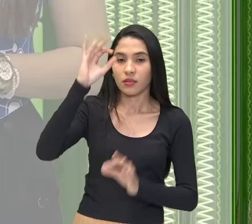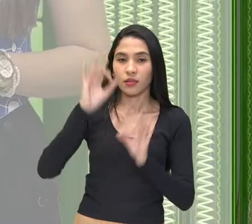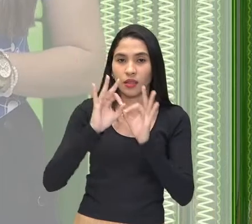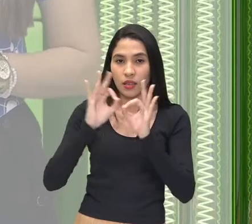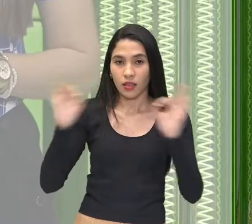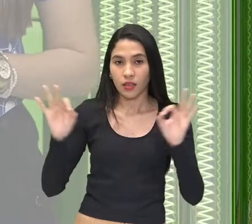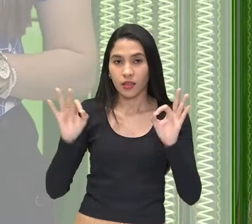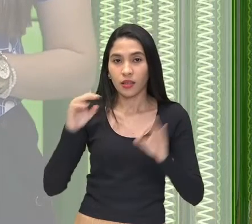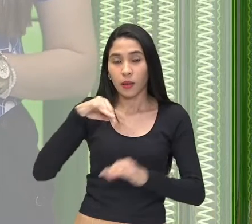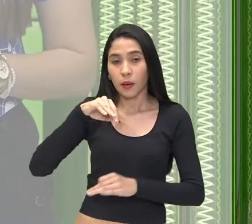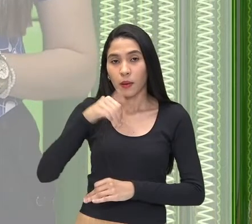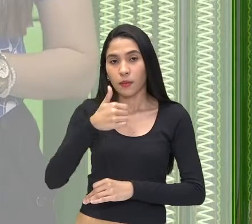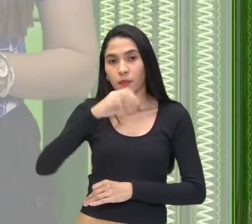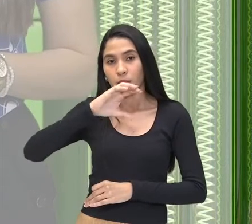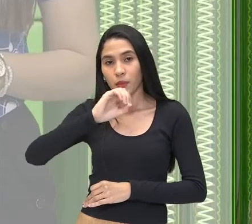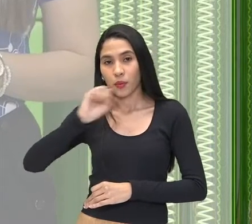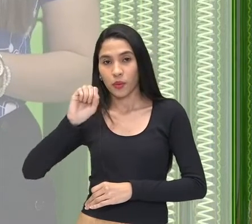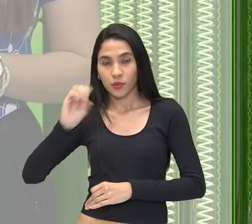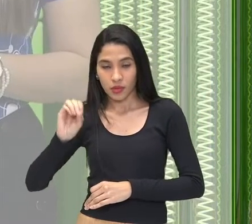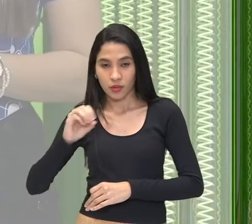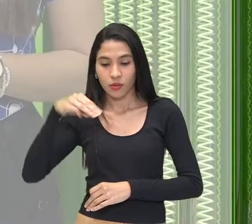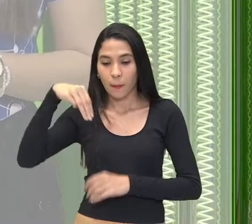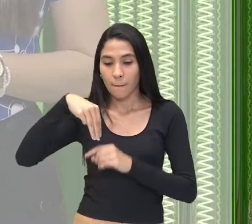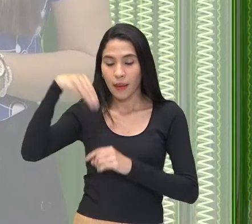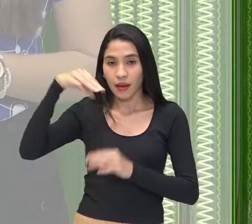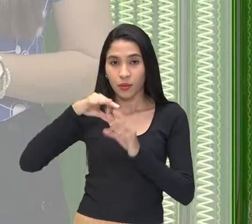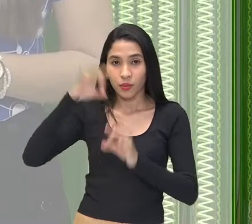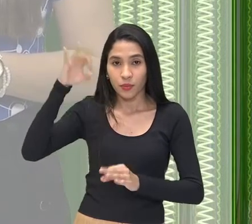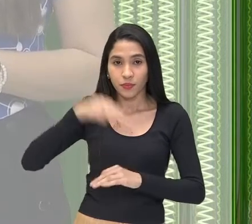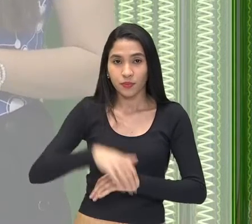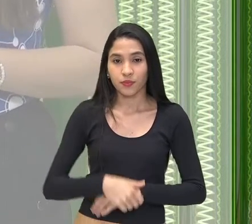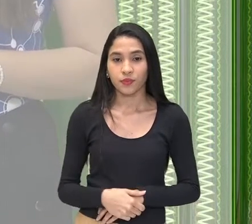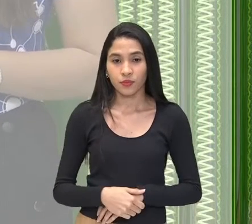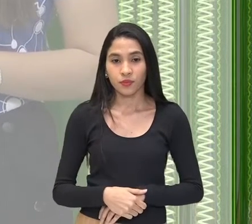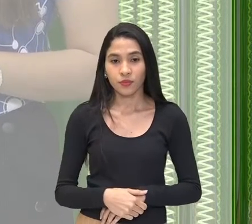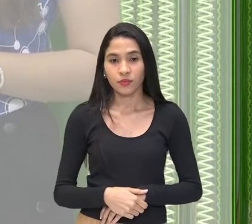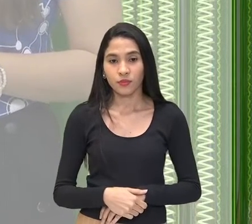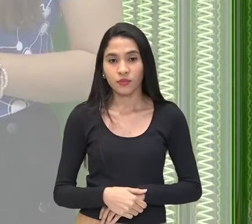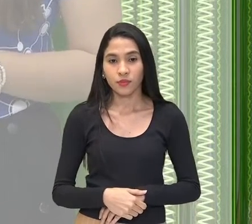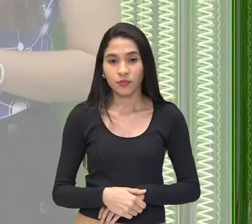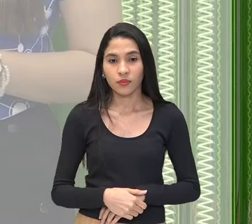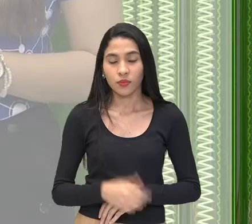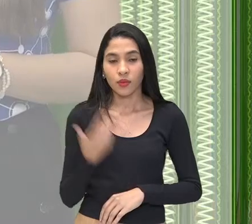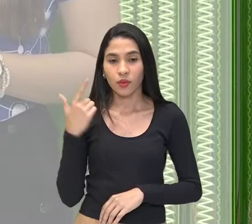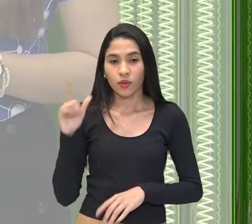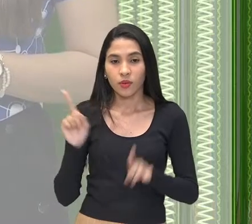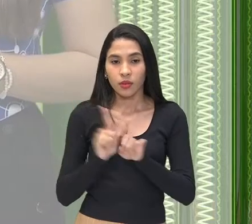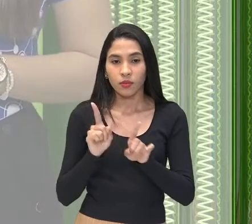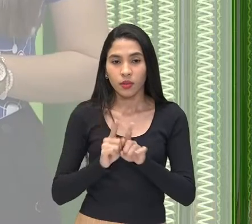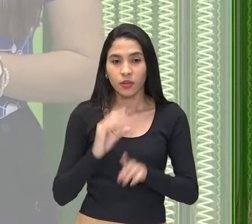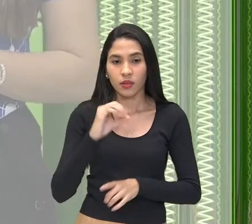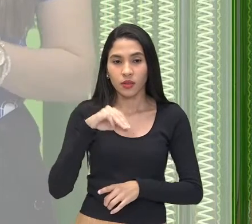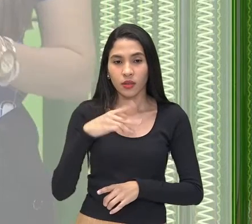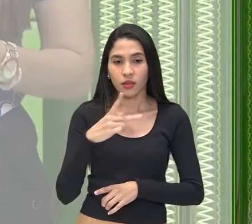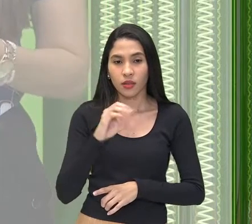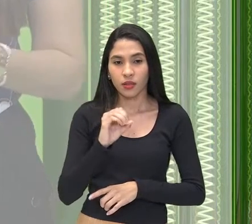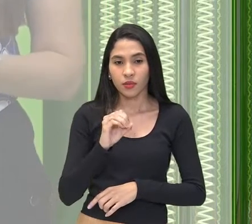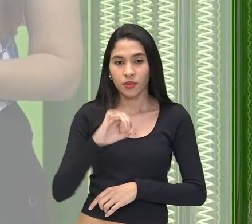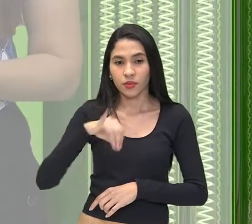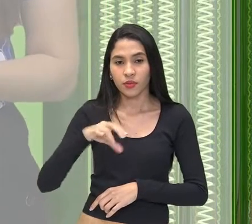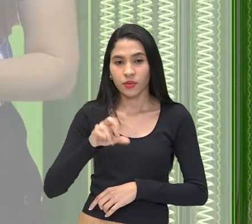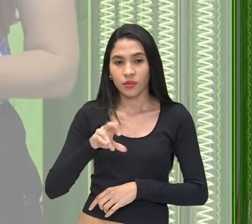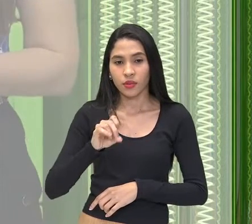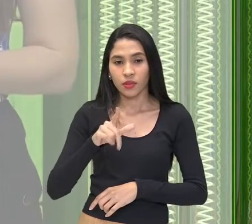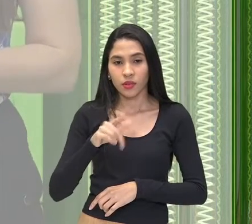de 1.800 metros, certo? Nós temos ali Campos do Jordão. Campos